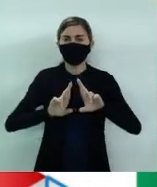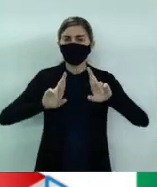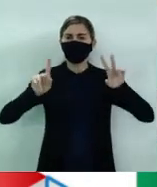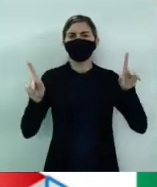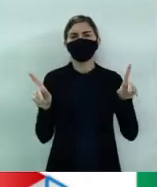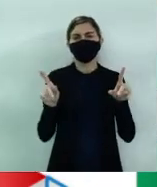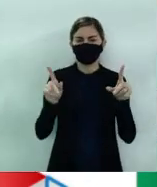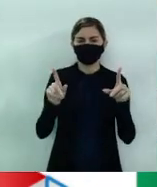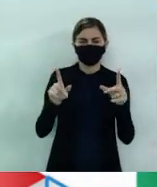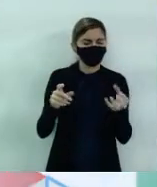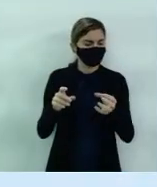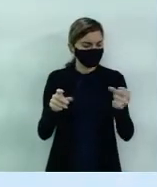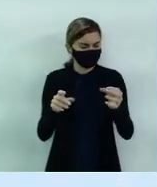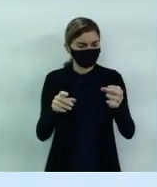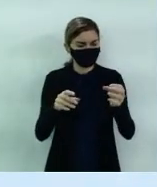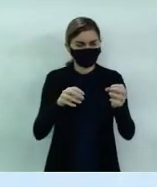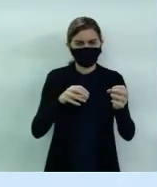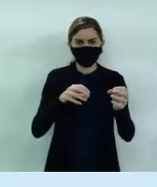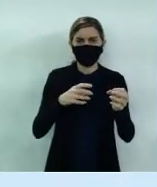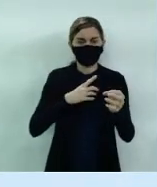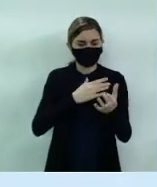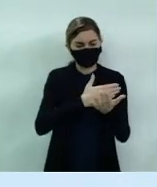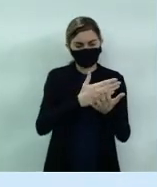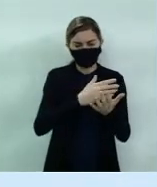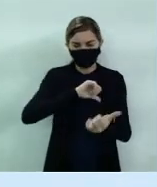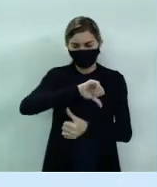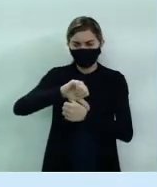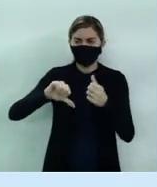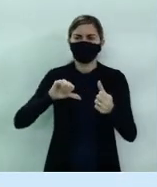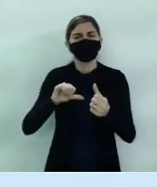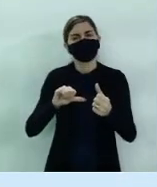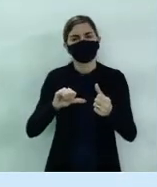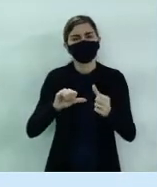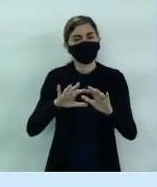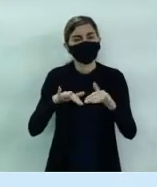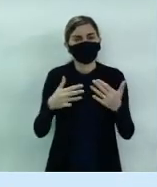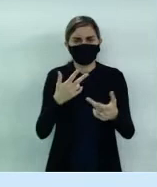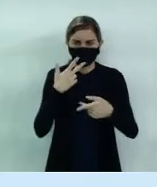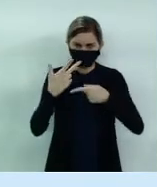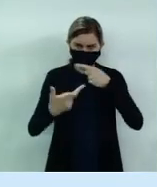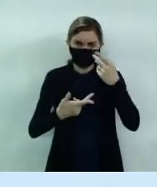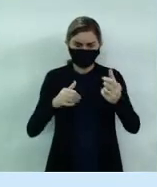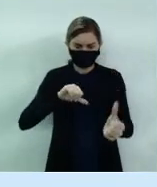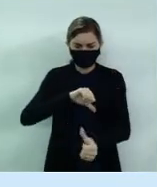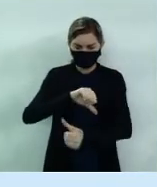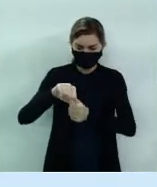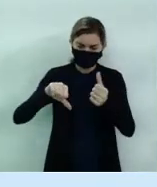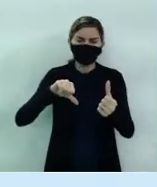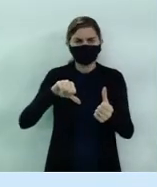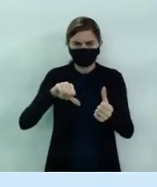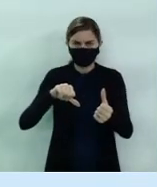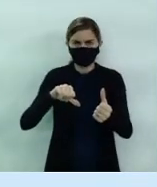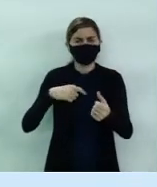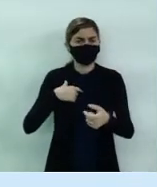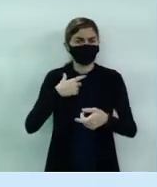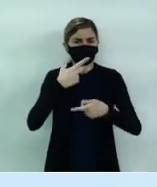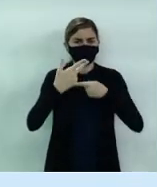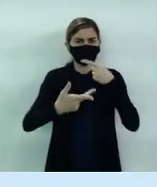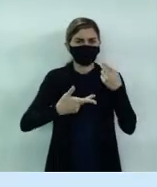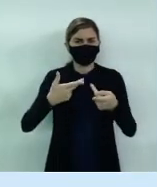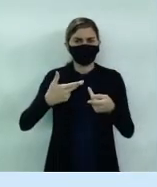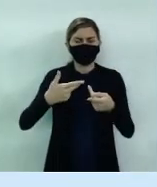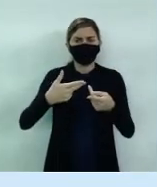diferente do que se tinha no início. Então, quando eu falo dessa transformação, eu estou falando de